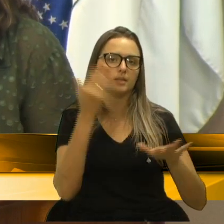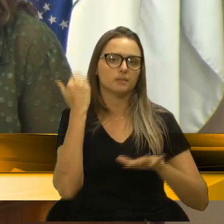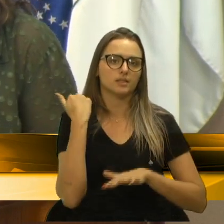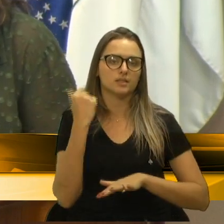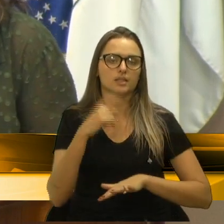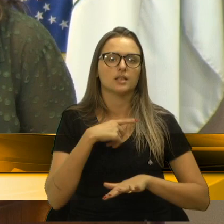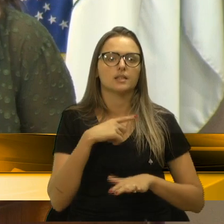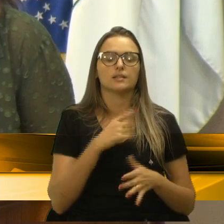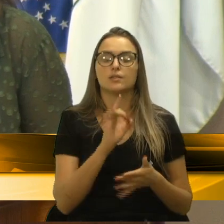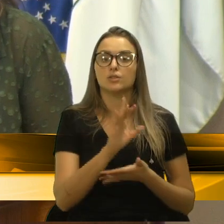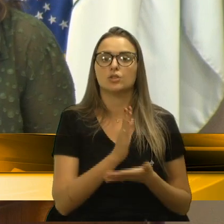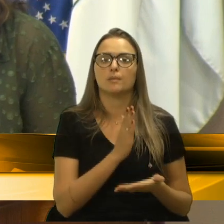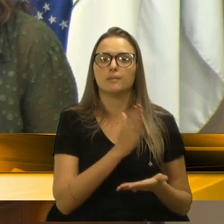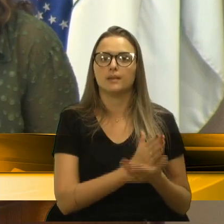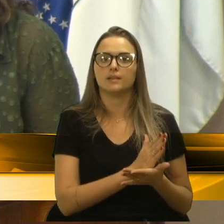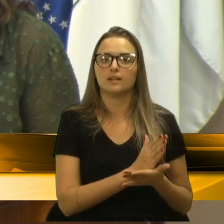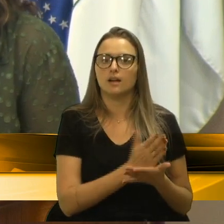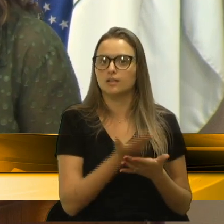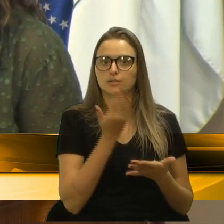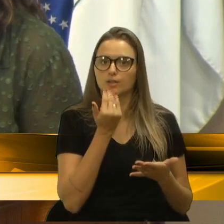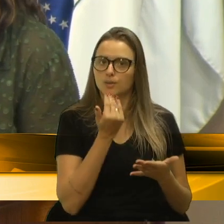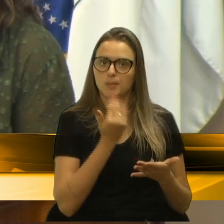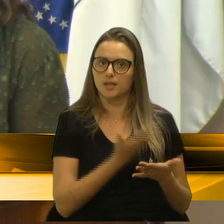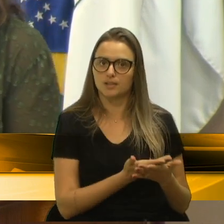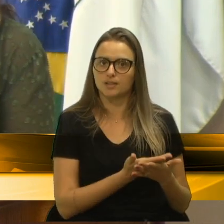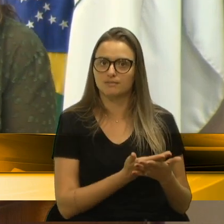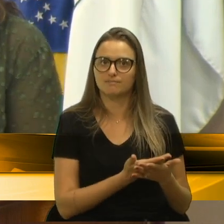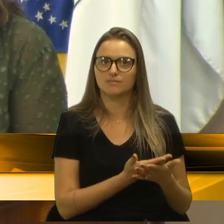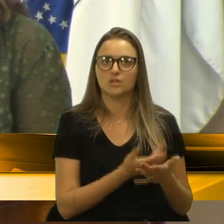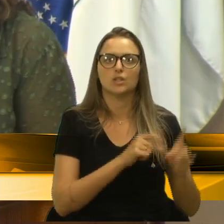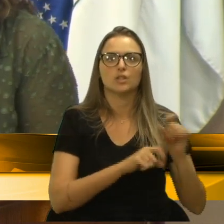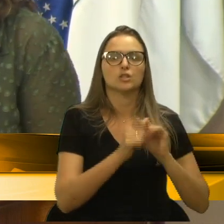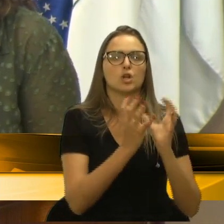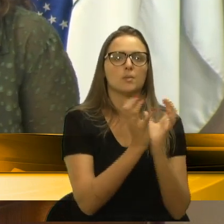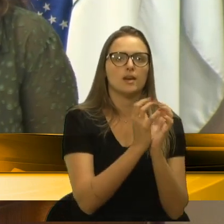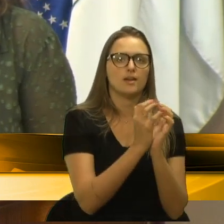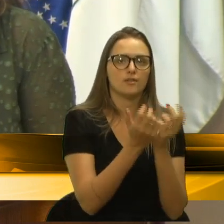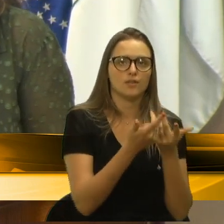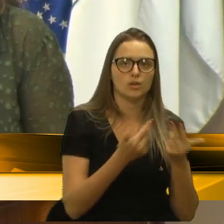receberam metade da merenda nos aspectos de verdura,